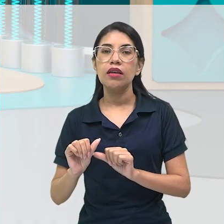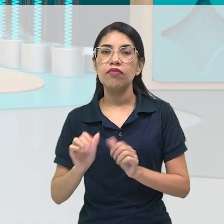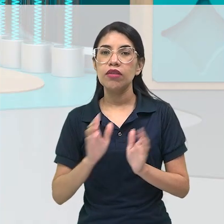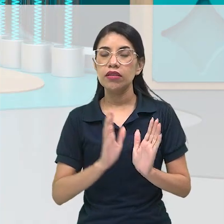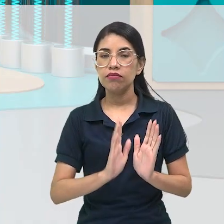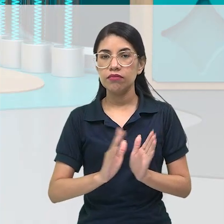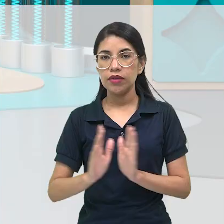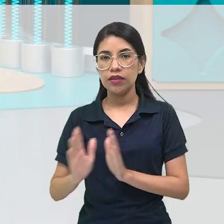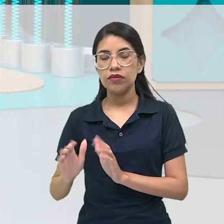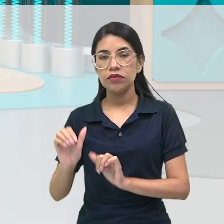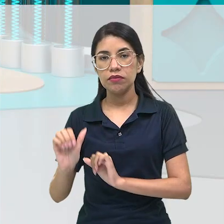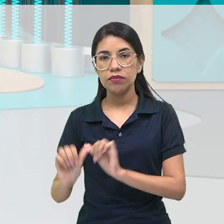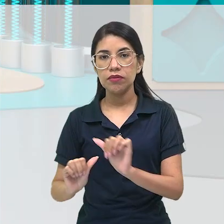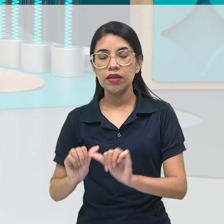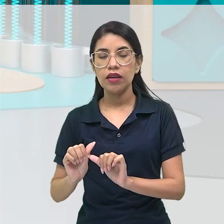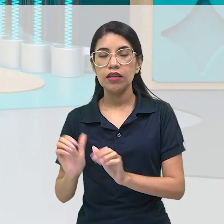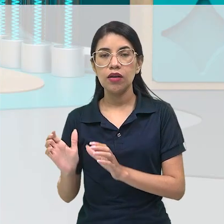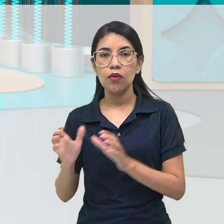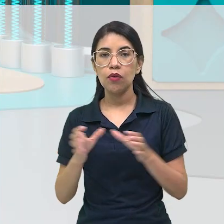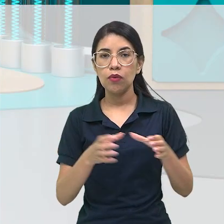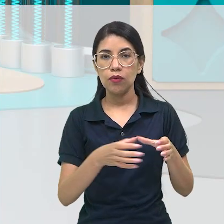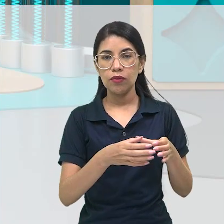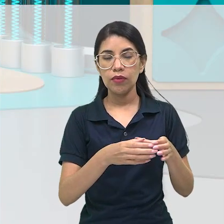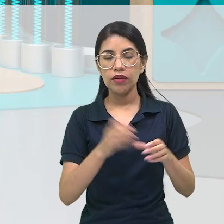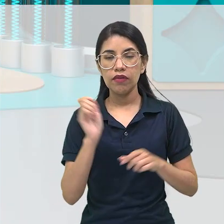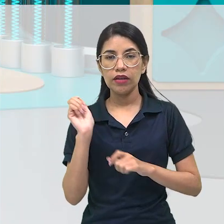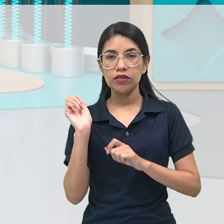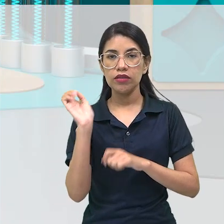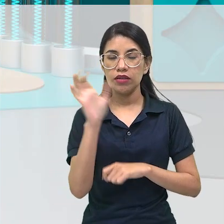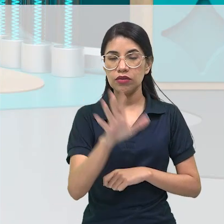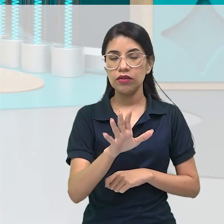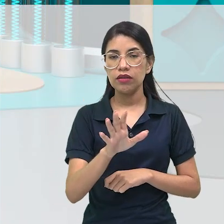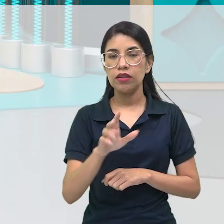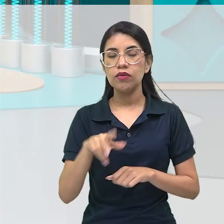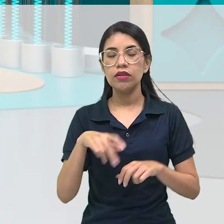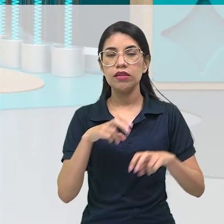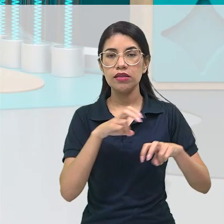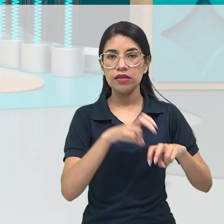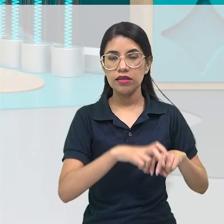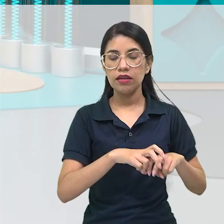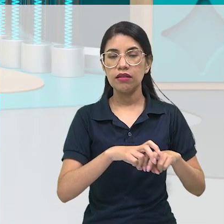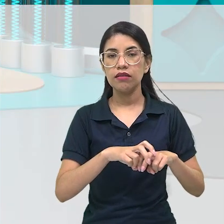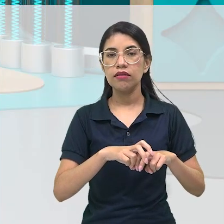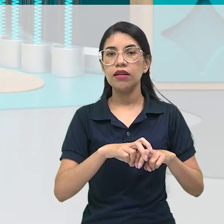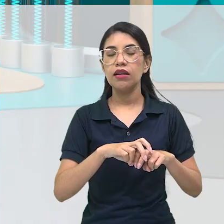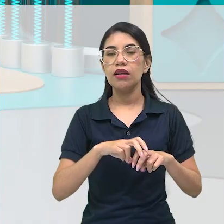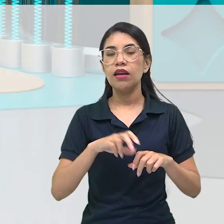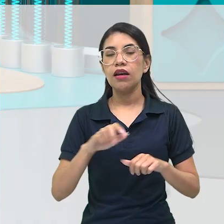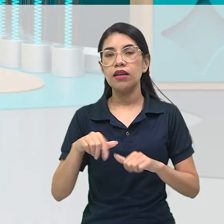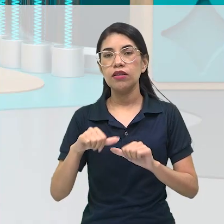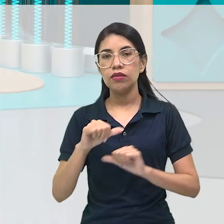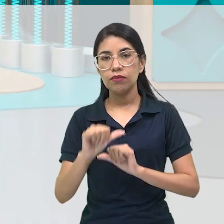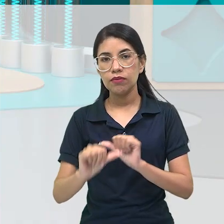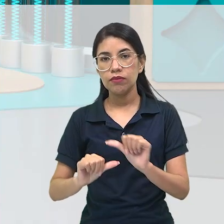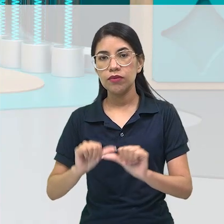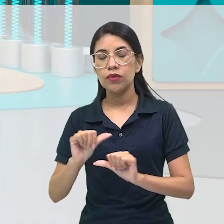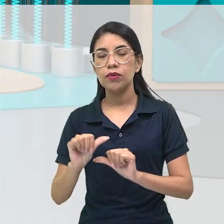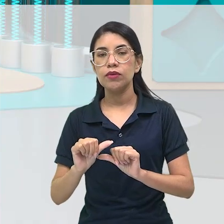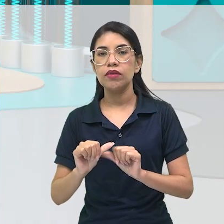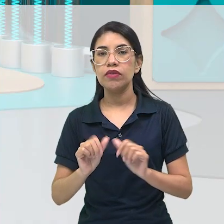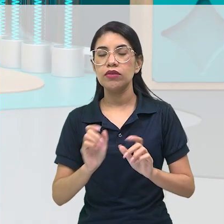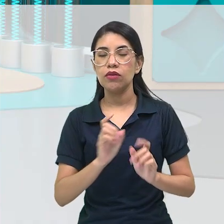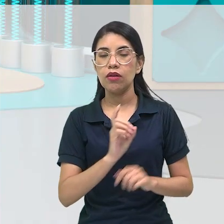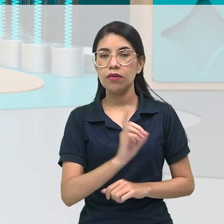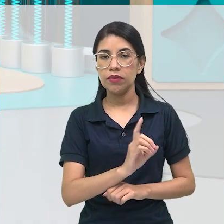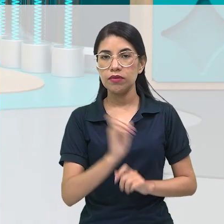um momento em que aqueles que estavam lançando depois vão ter que ir para o banco e aí eles vão ter que mandar só o